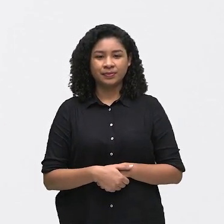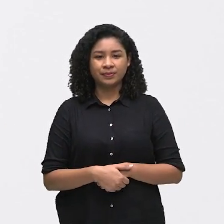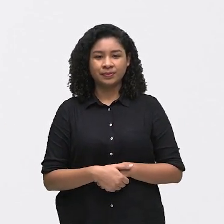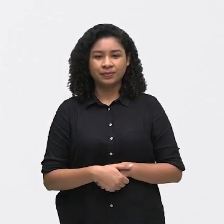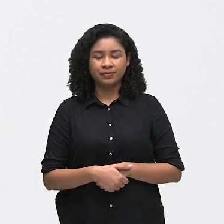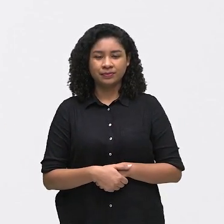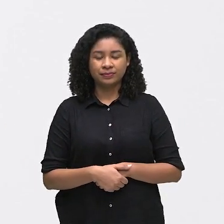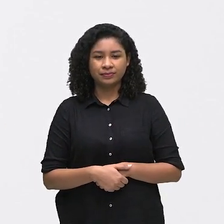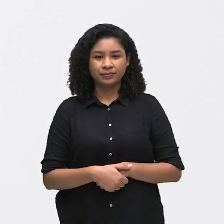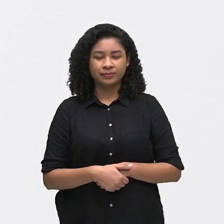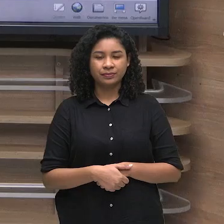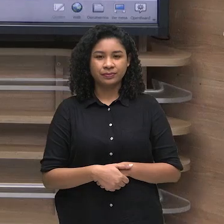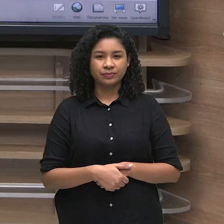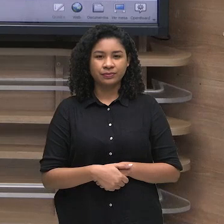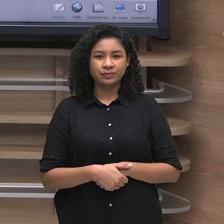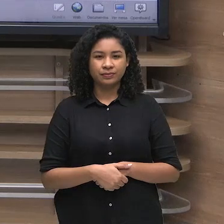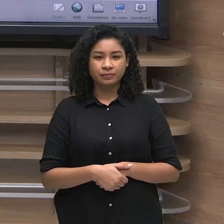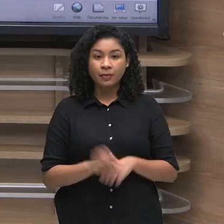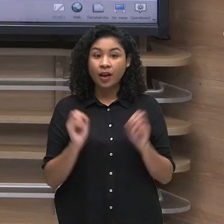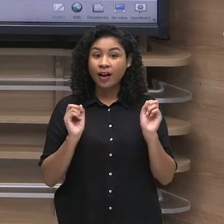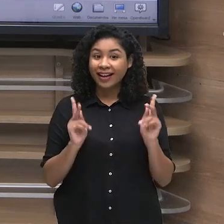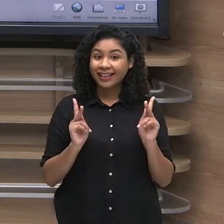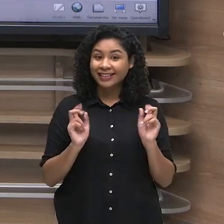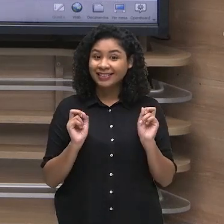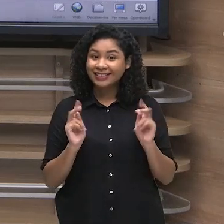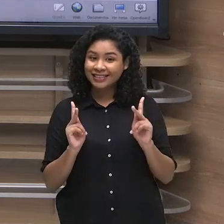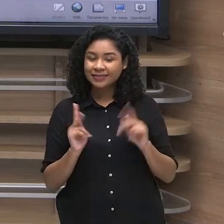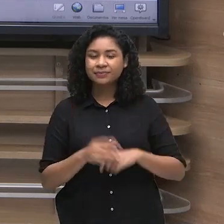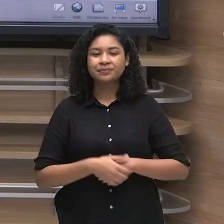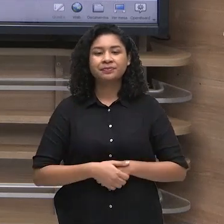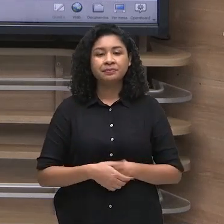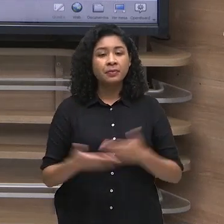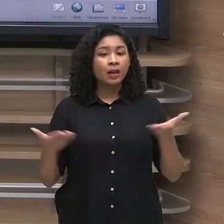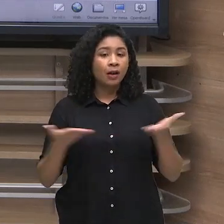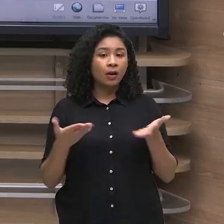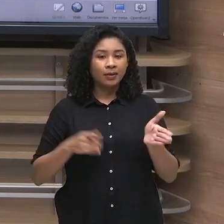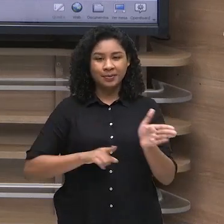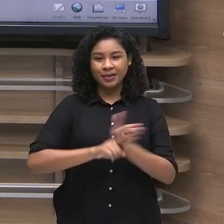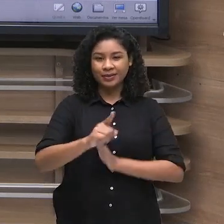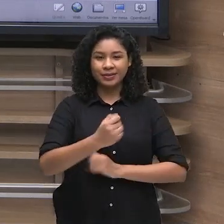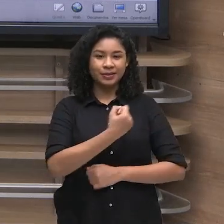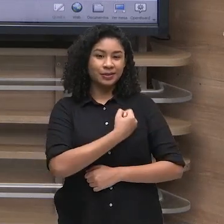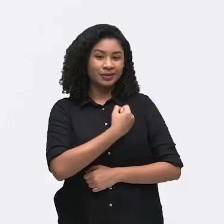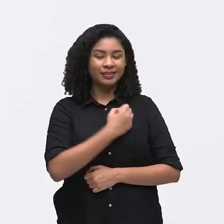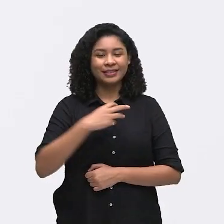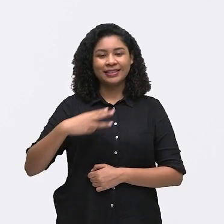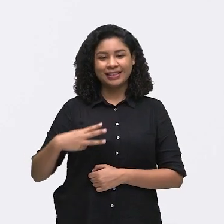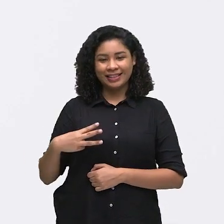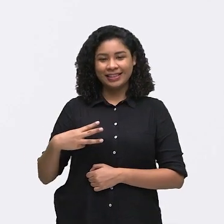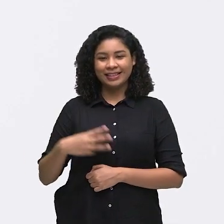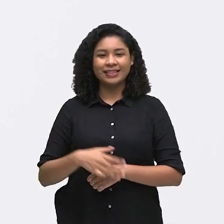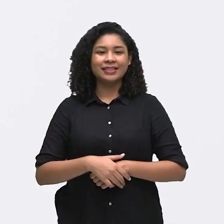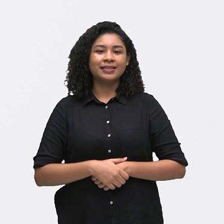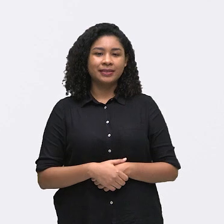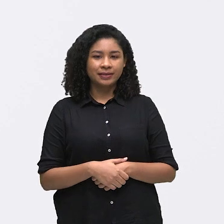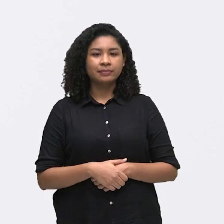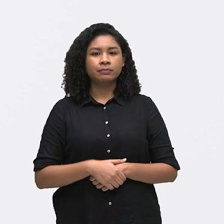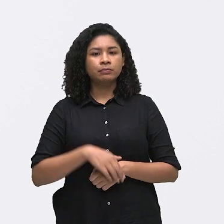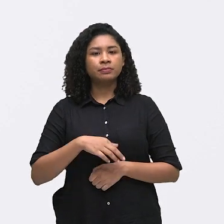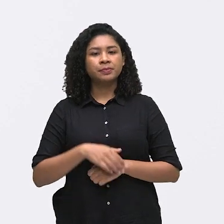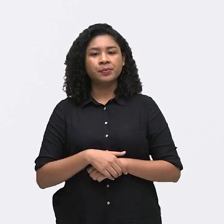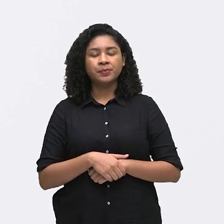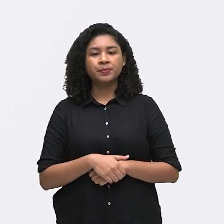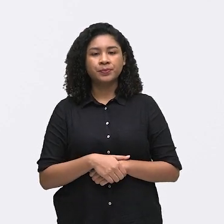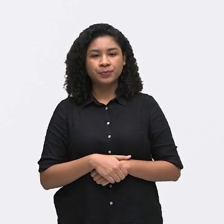no tempo presente. Correto? Vamos então para a questão de número 3, que também se refere ao nosso